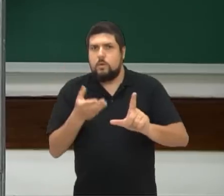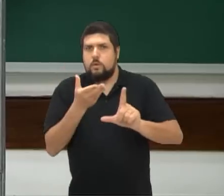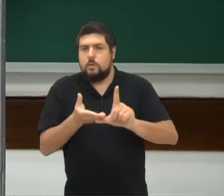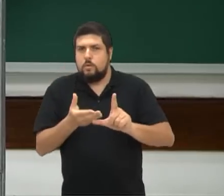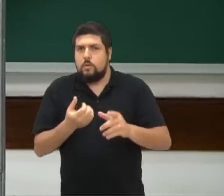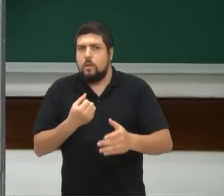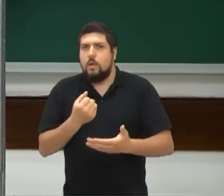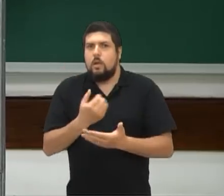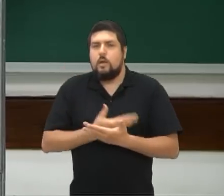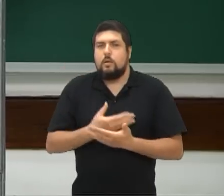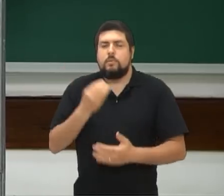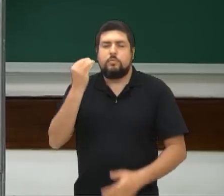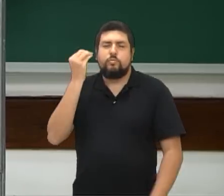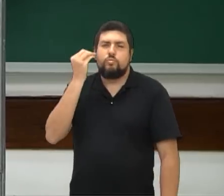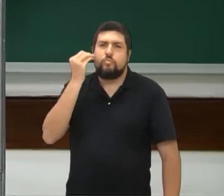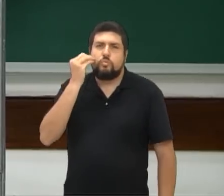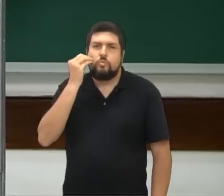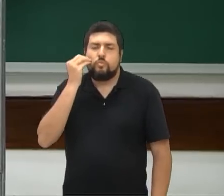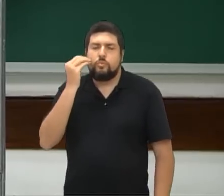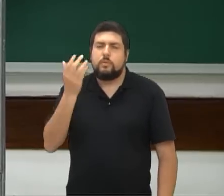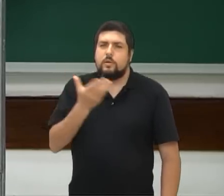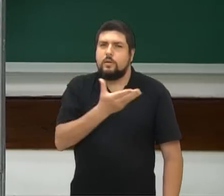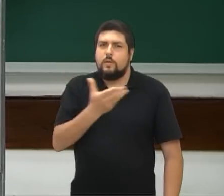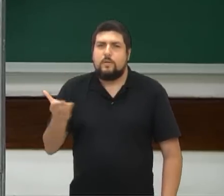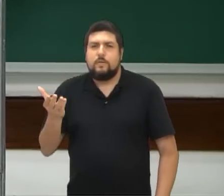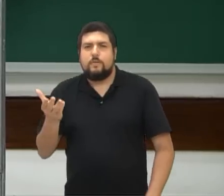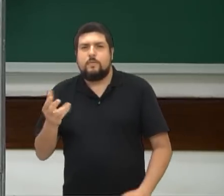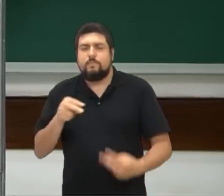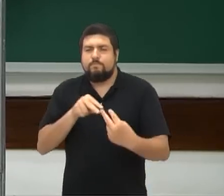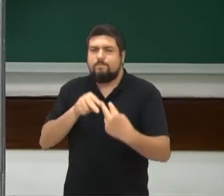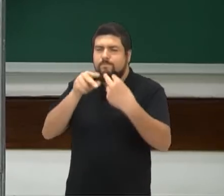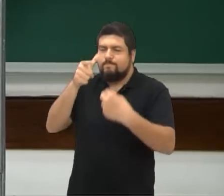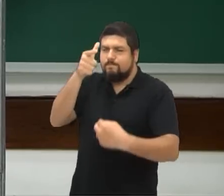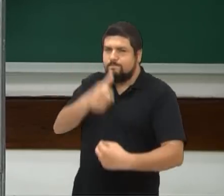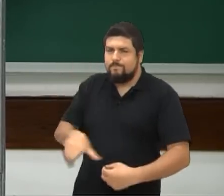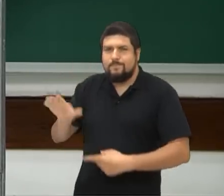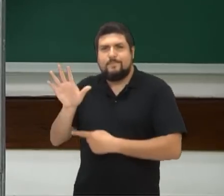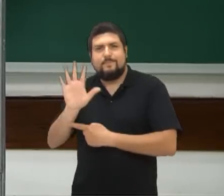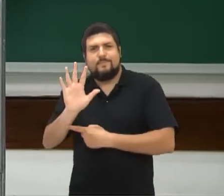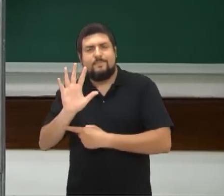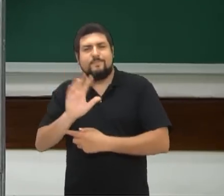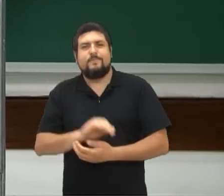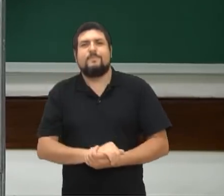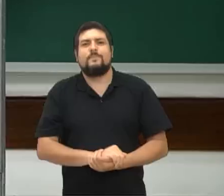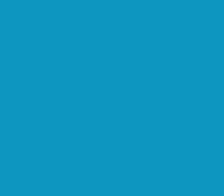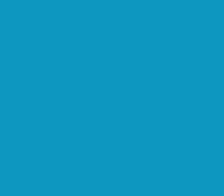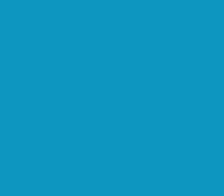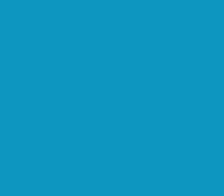79. Um beijo para vocês e em breve a gente se vê de novo, tá bom? Tchau, pessoal!